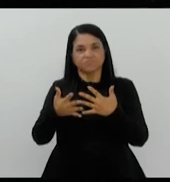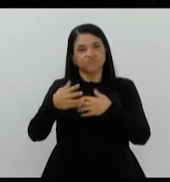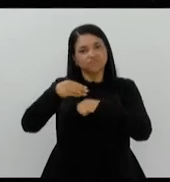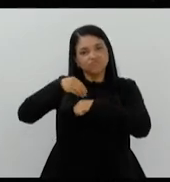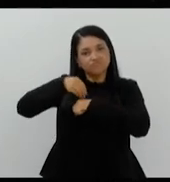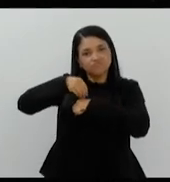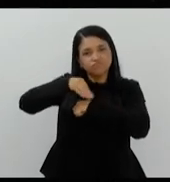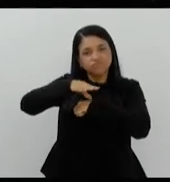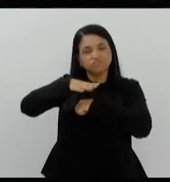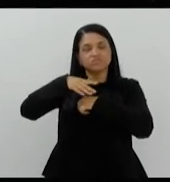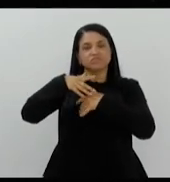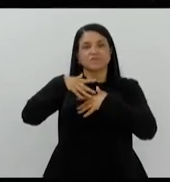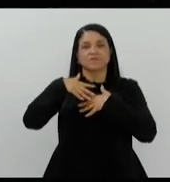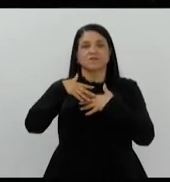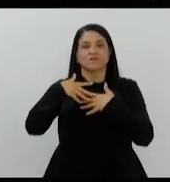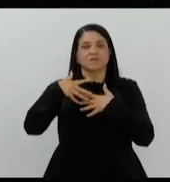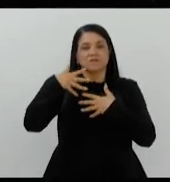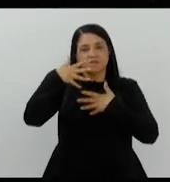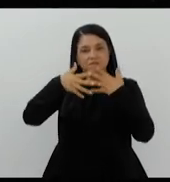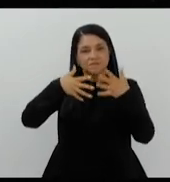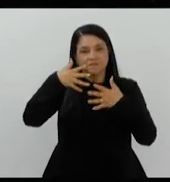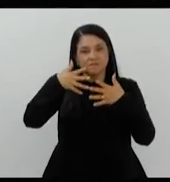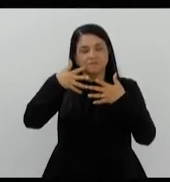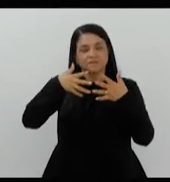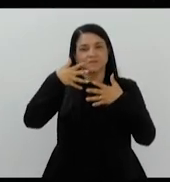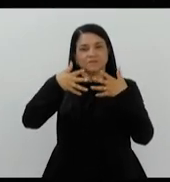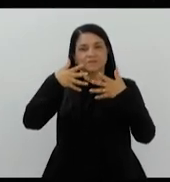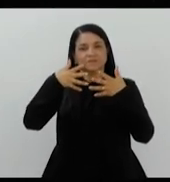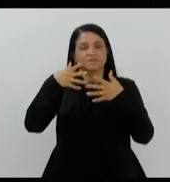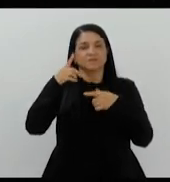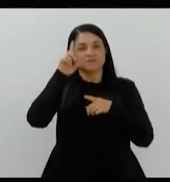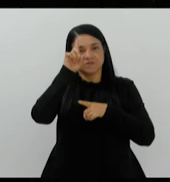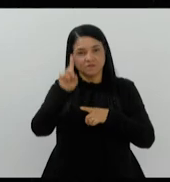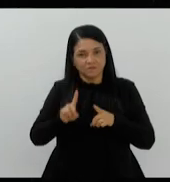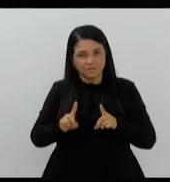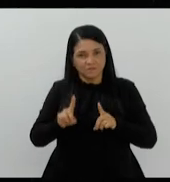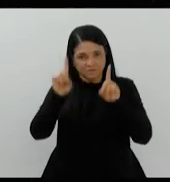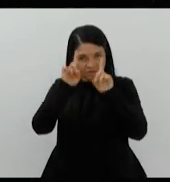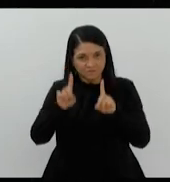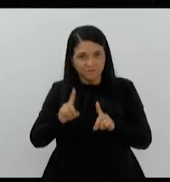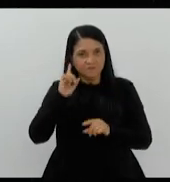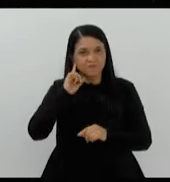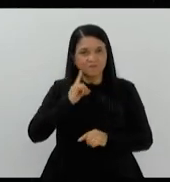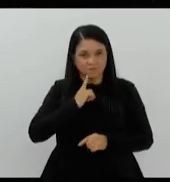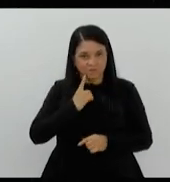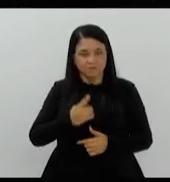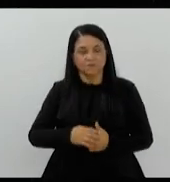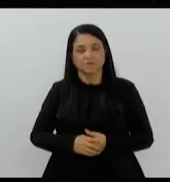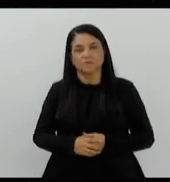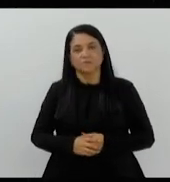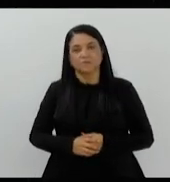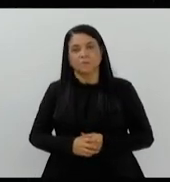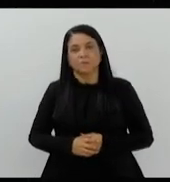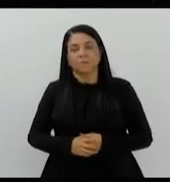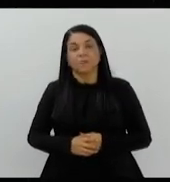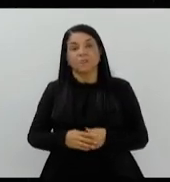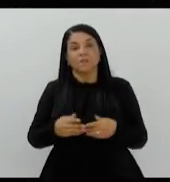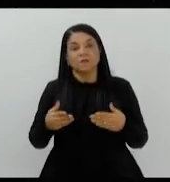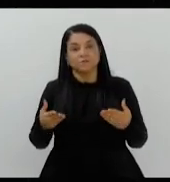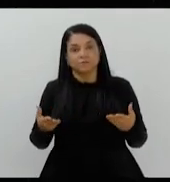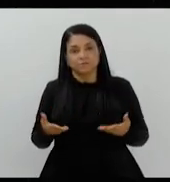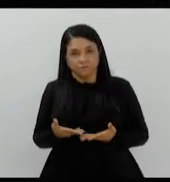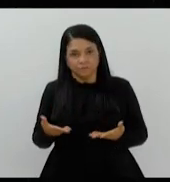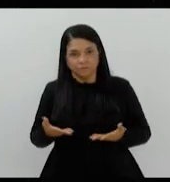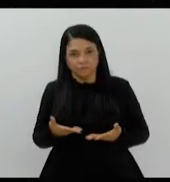que leva a nossa voz aos deficientes auditivos. Hoje,